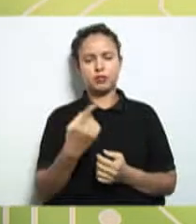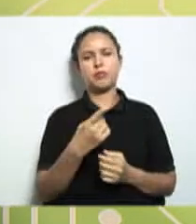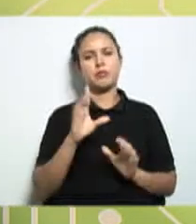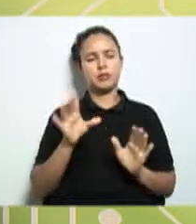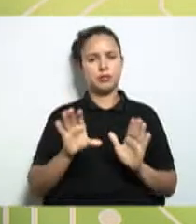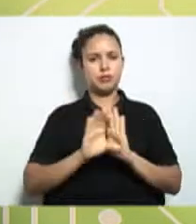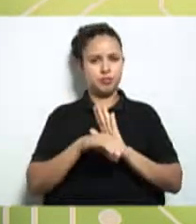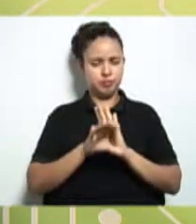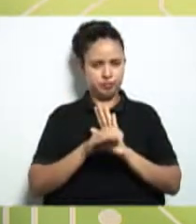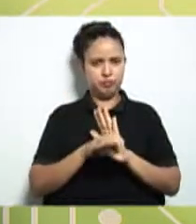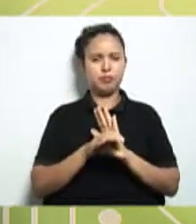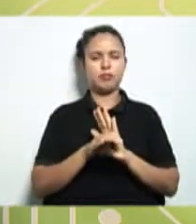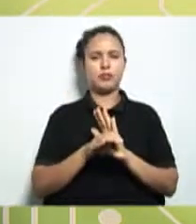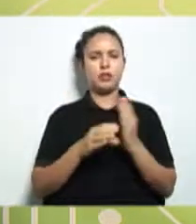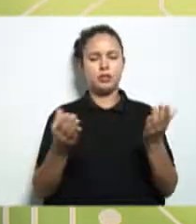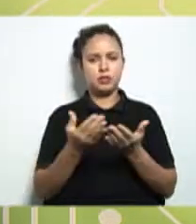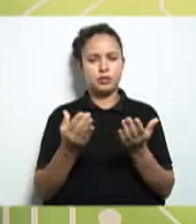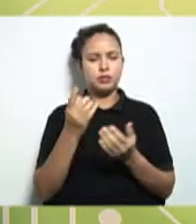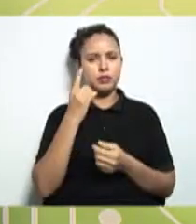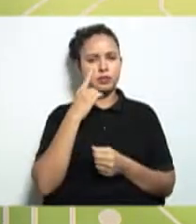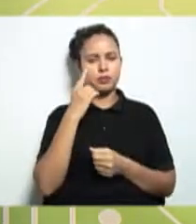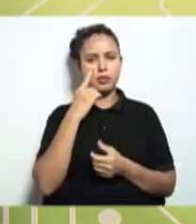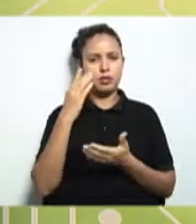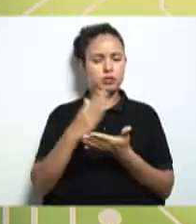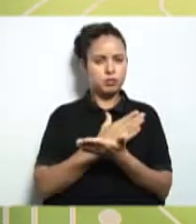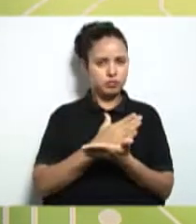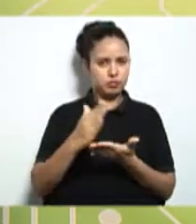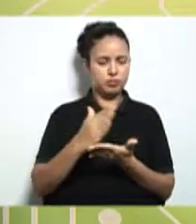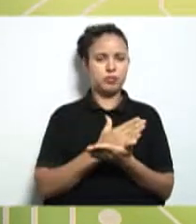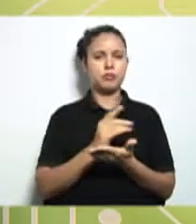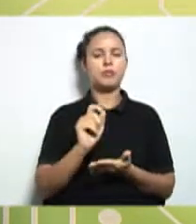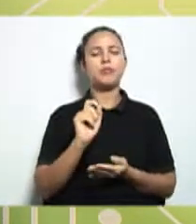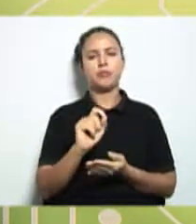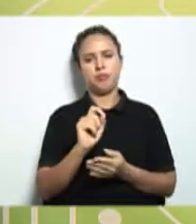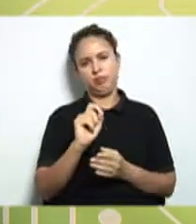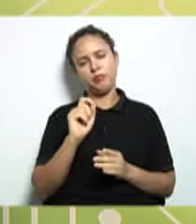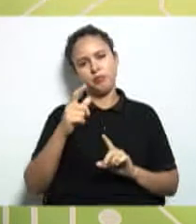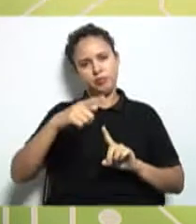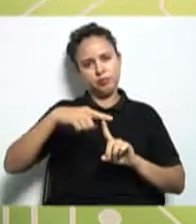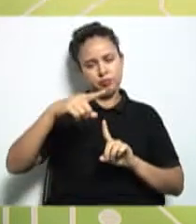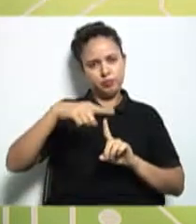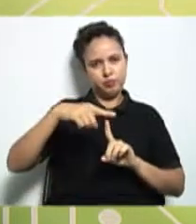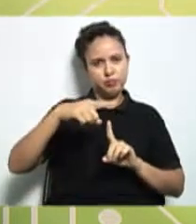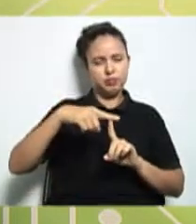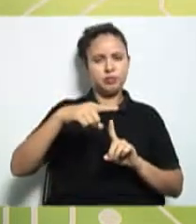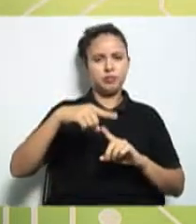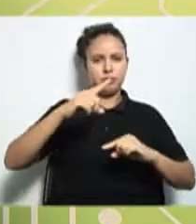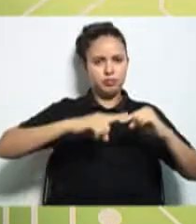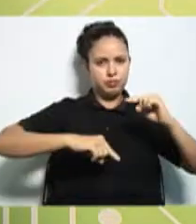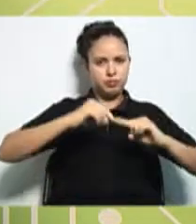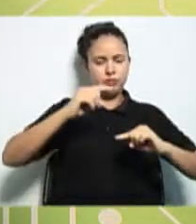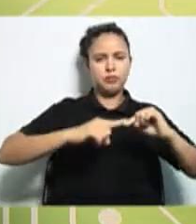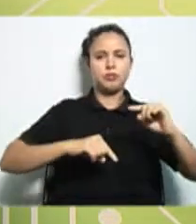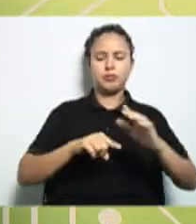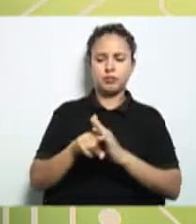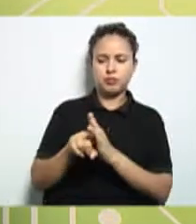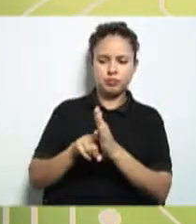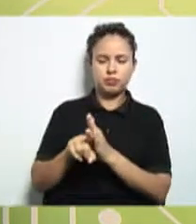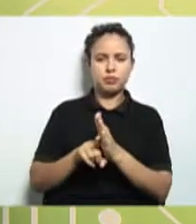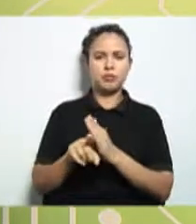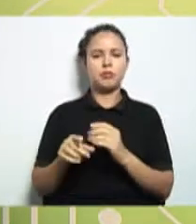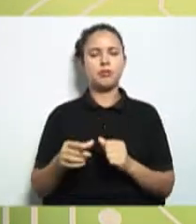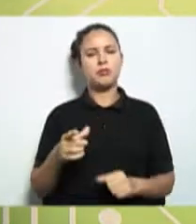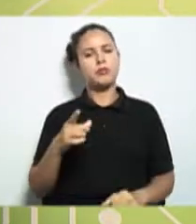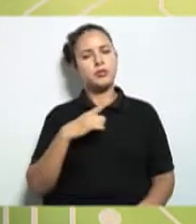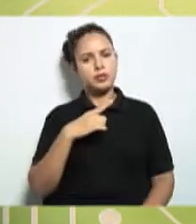e agora nós vamos ver alguns desses instrumentos, alguns tipos de instrumento. Então a professora comentou, olha,